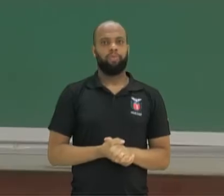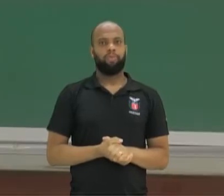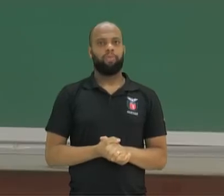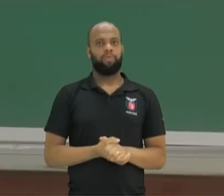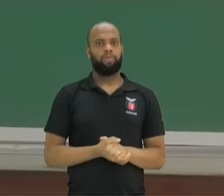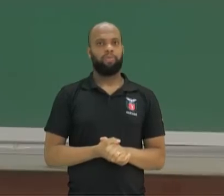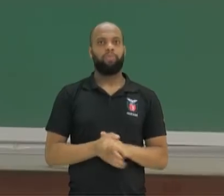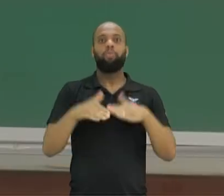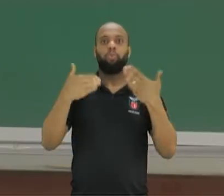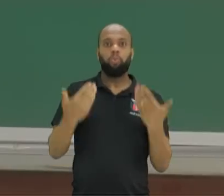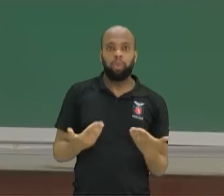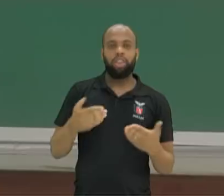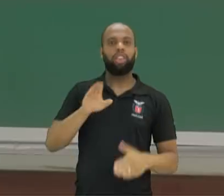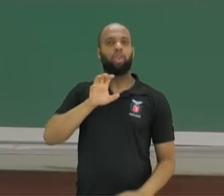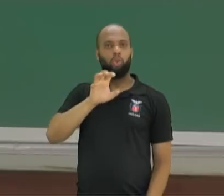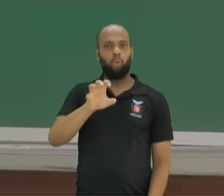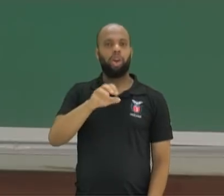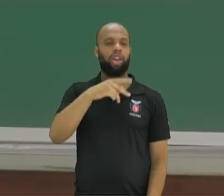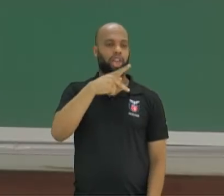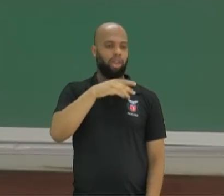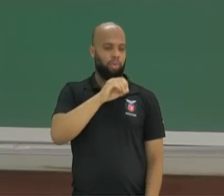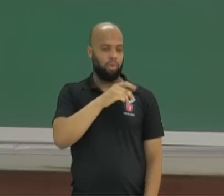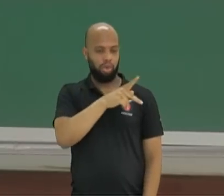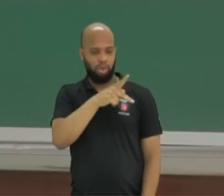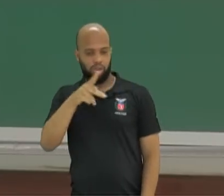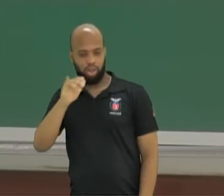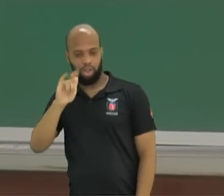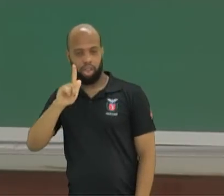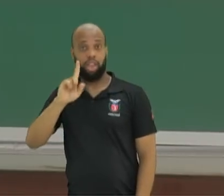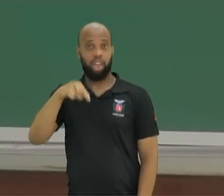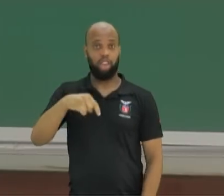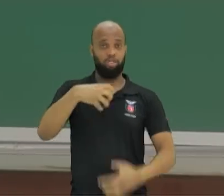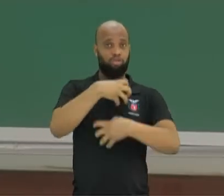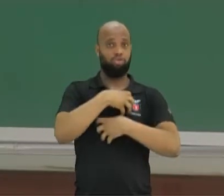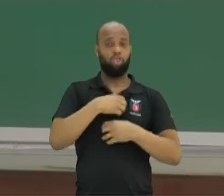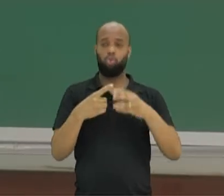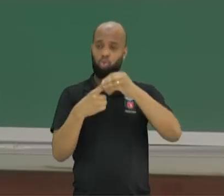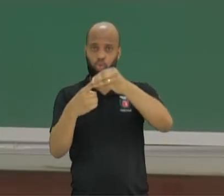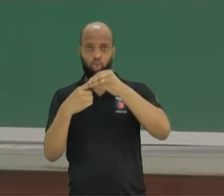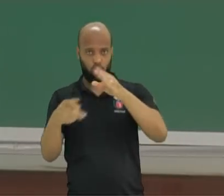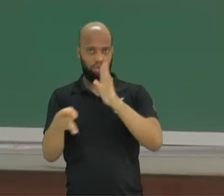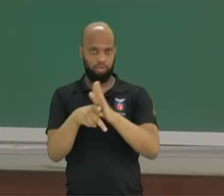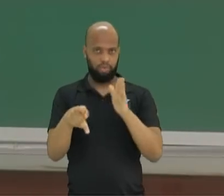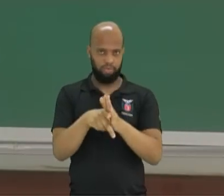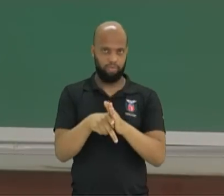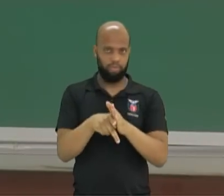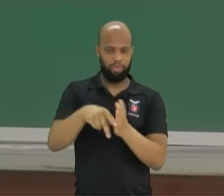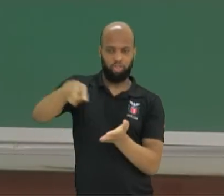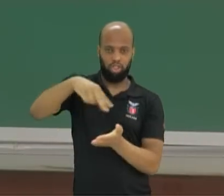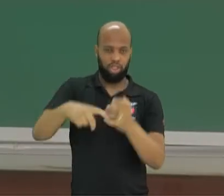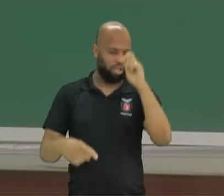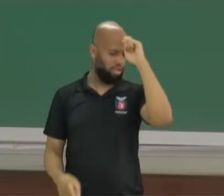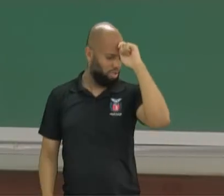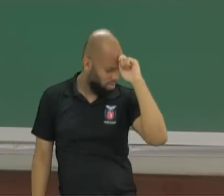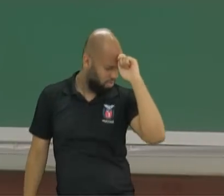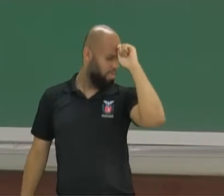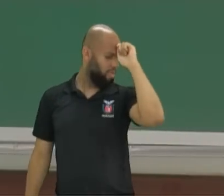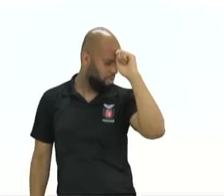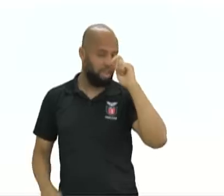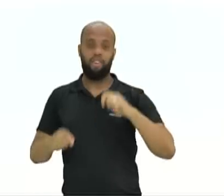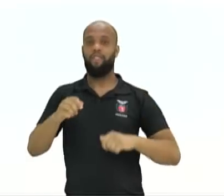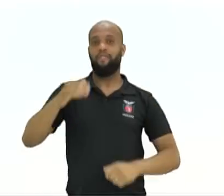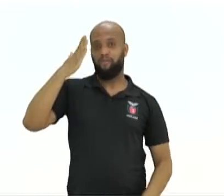O popping, ele é um estilo único de danças urbanas. Como o Michael Jackson tornou ele muito